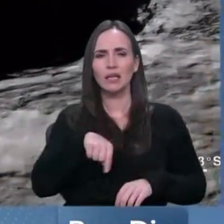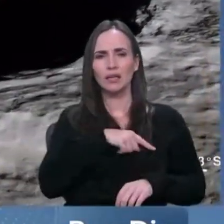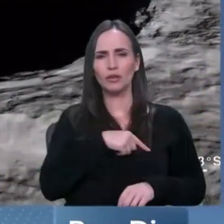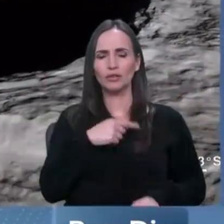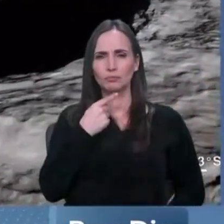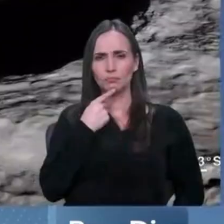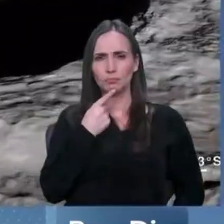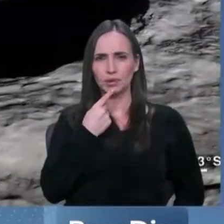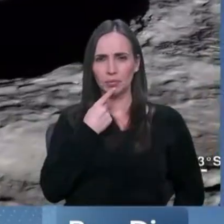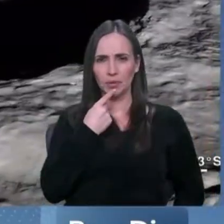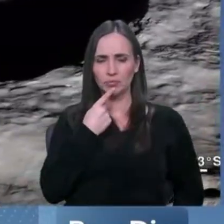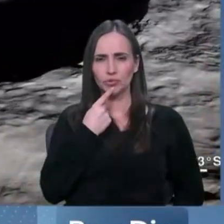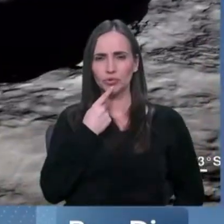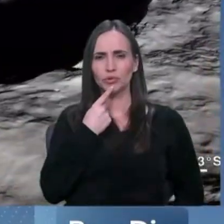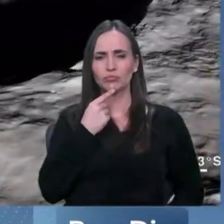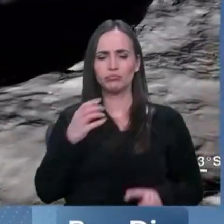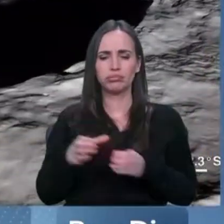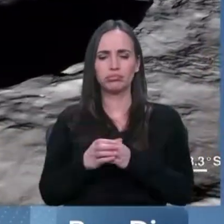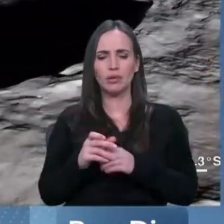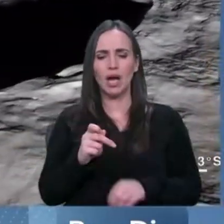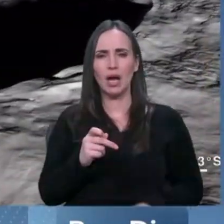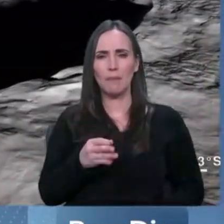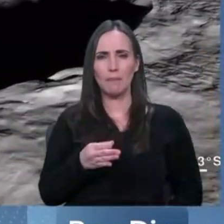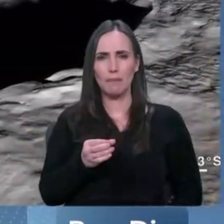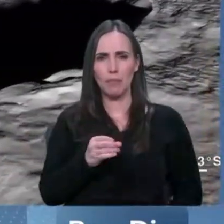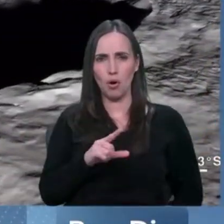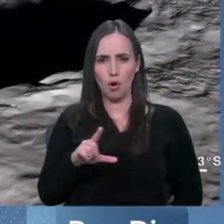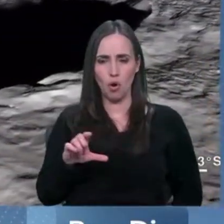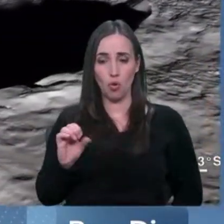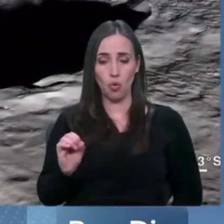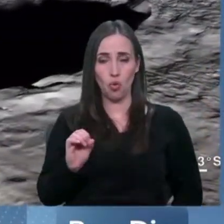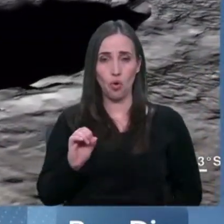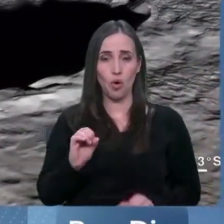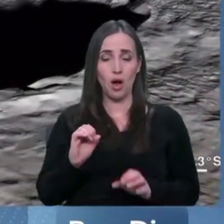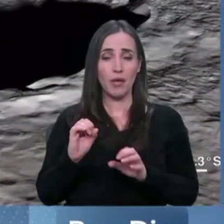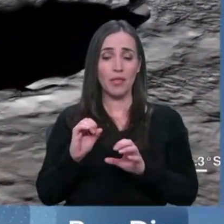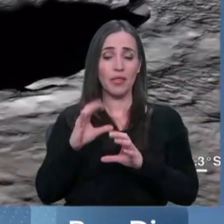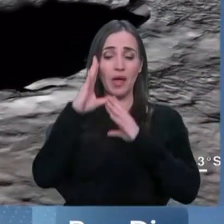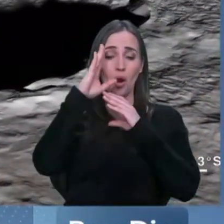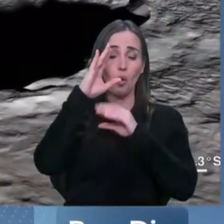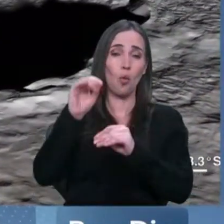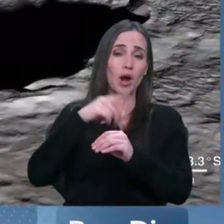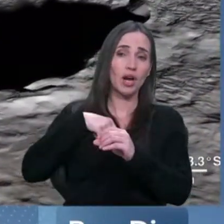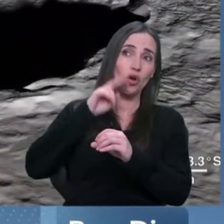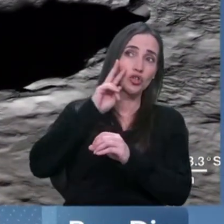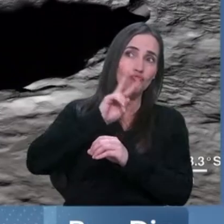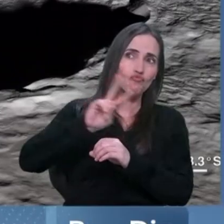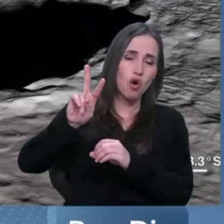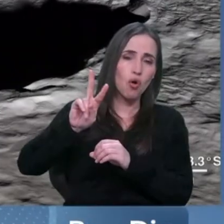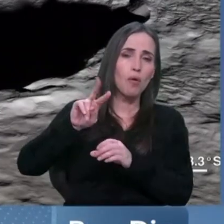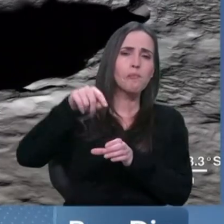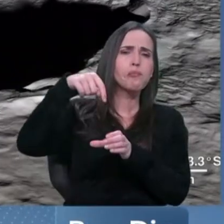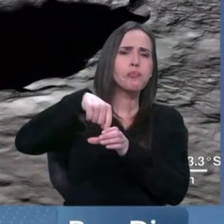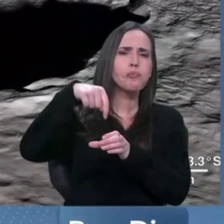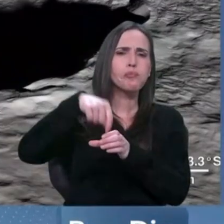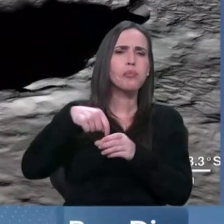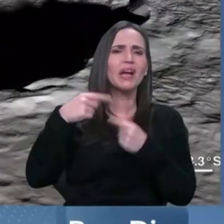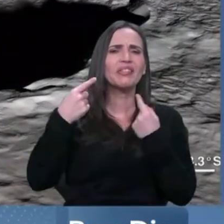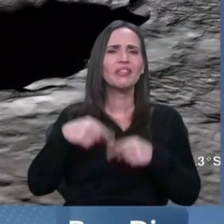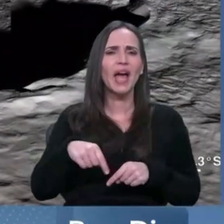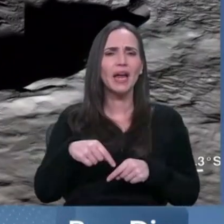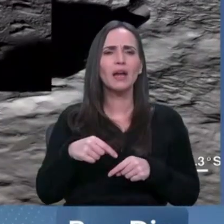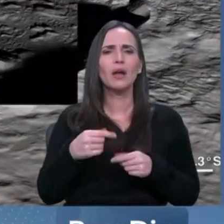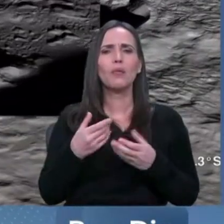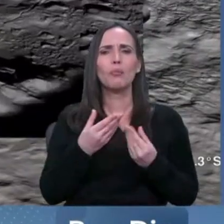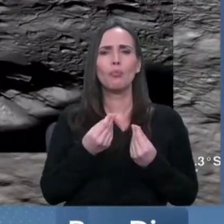das missões Apolo, por exemplo, do nosso lado da Lua, que nós vemos, o lado visível, são amostras que têm uma concentração, uma abundância do isótopo, portanto, um